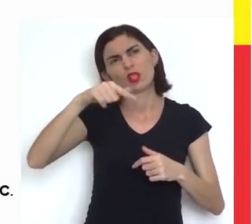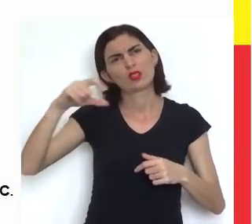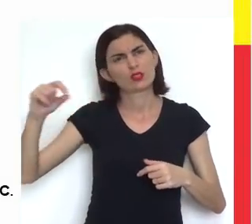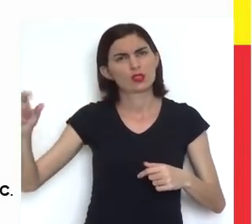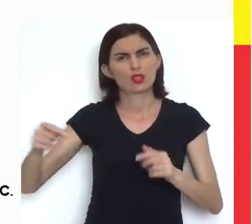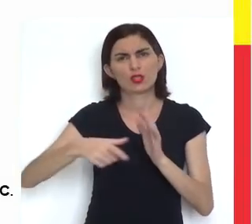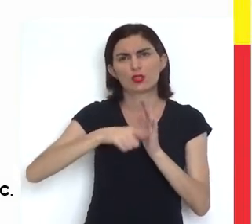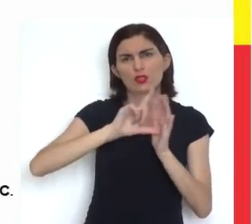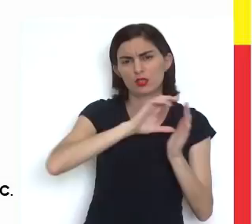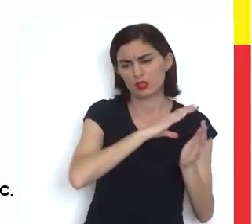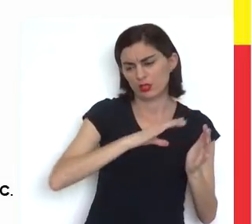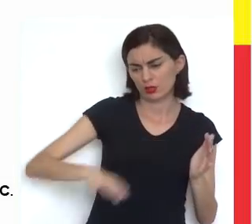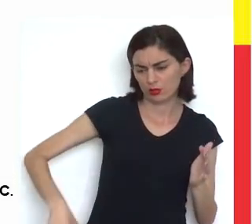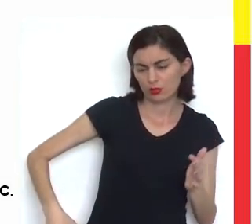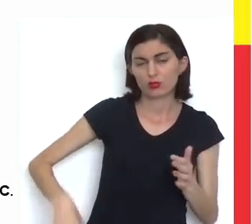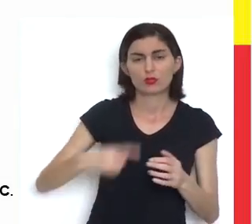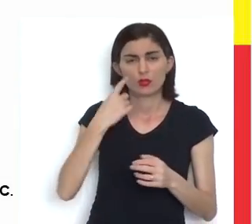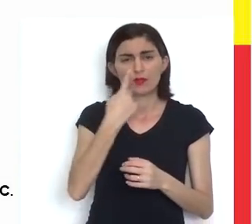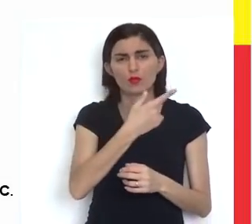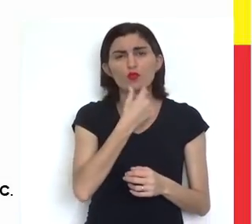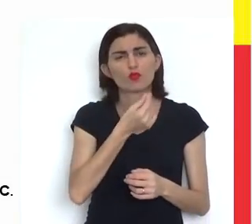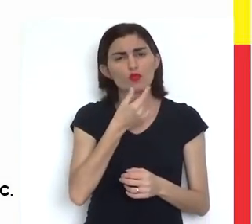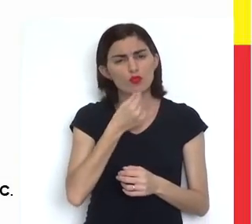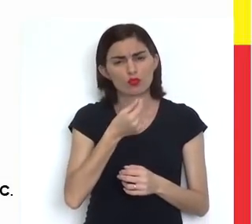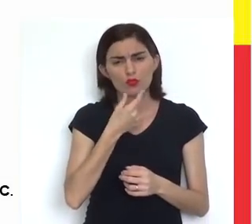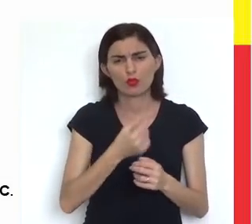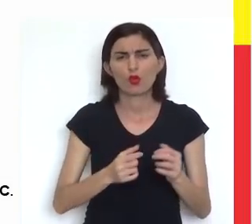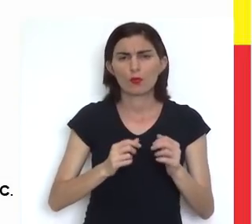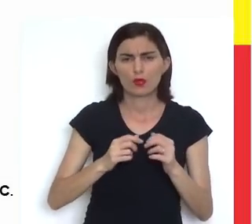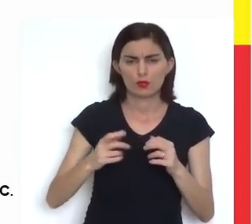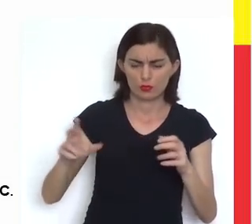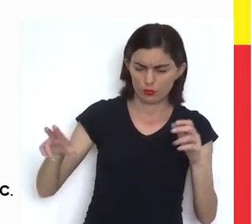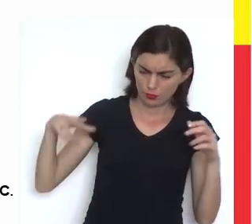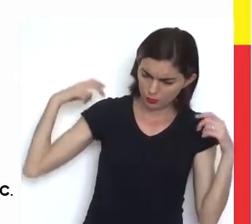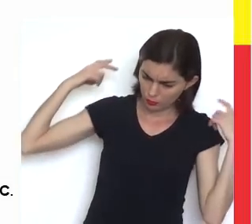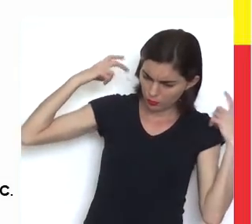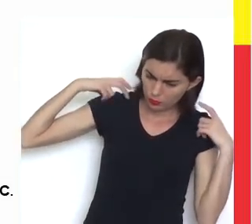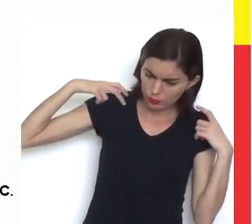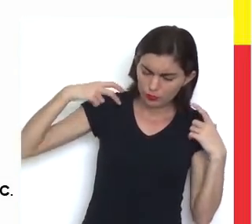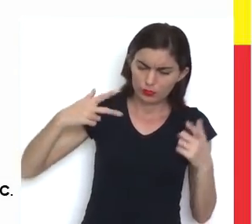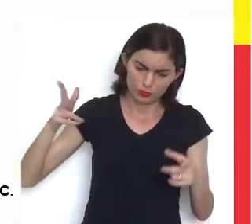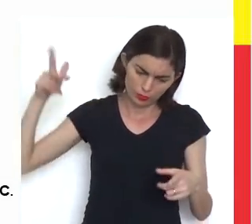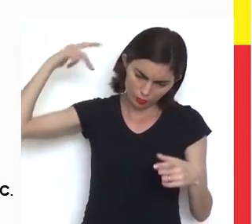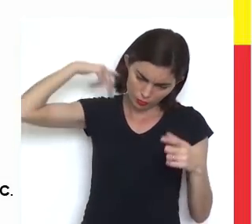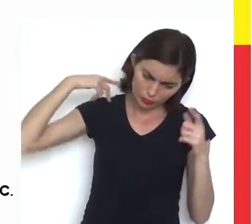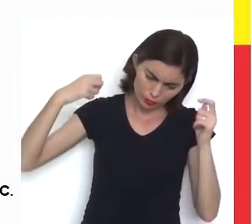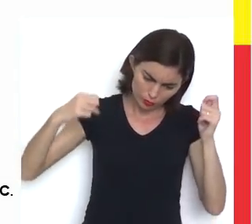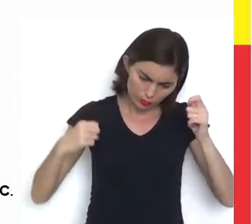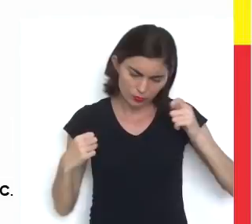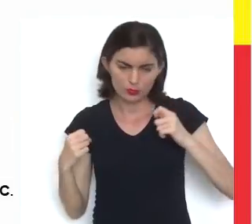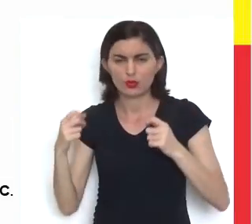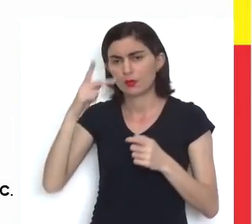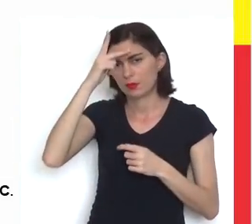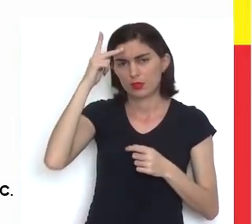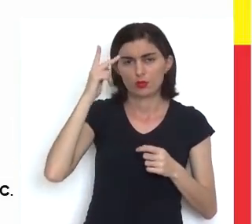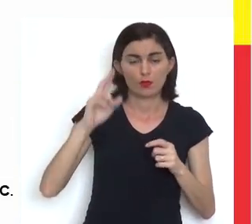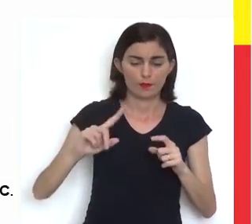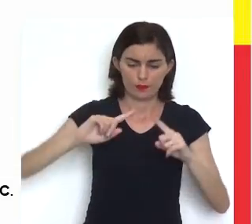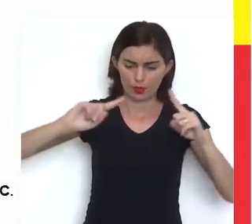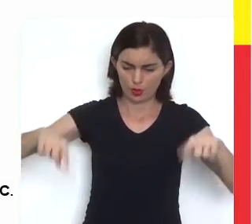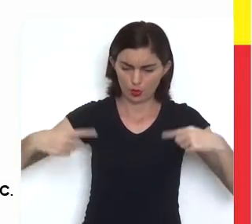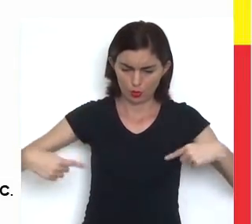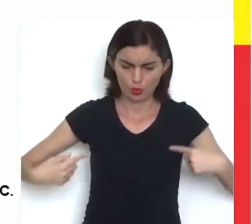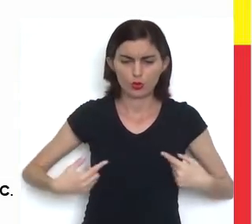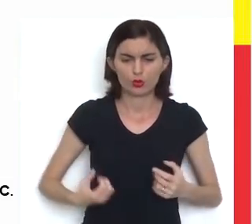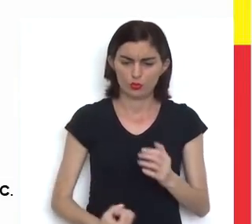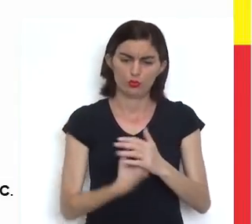1700 a.C., a gente vai ver que o homem ele carregava as pessoas. Com o surgimento da roda, tá? A roda ela surgiu